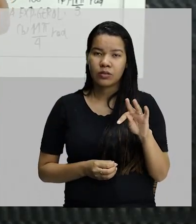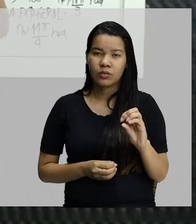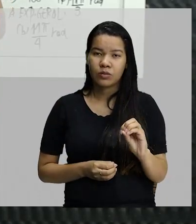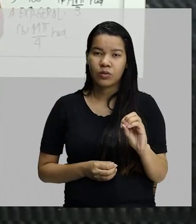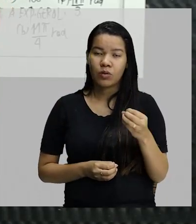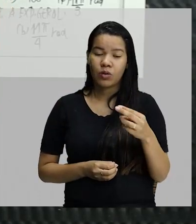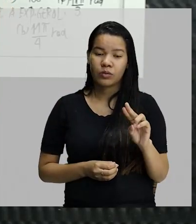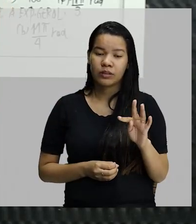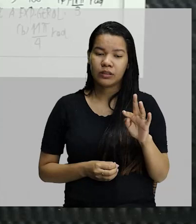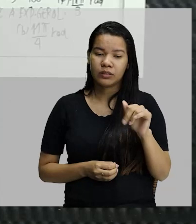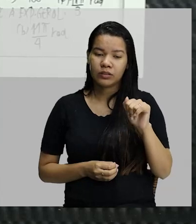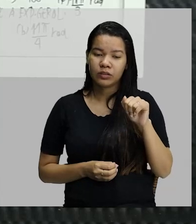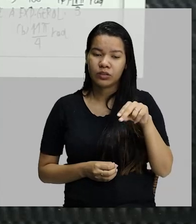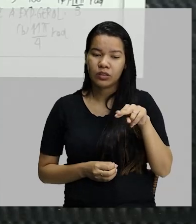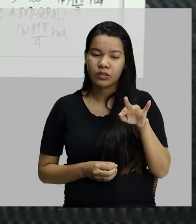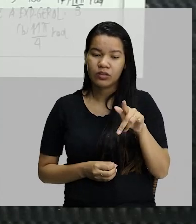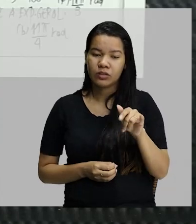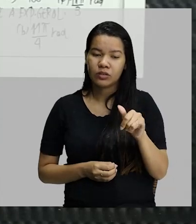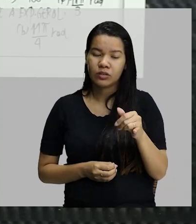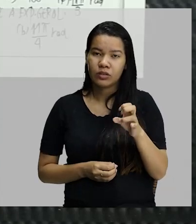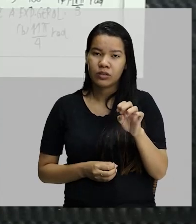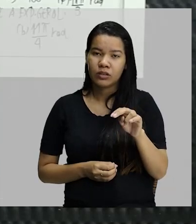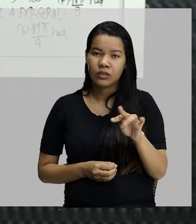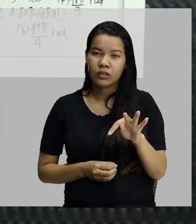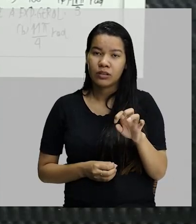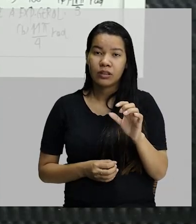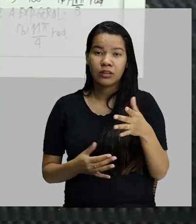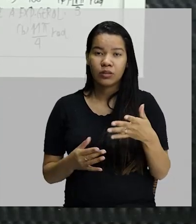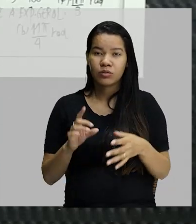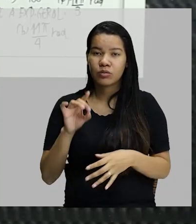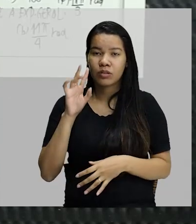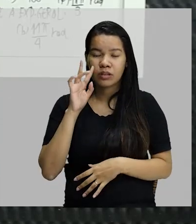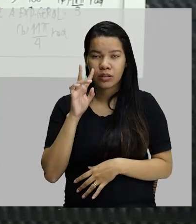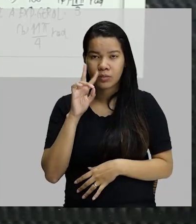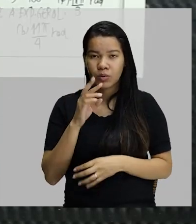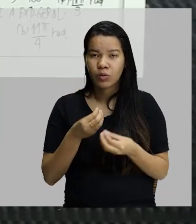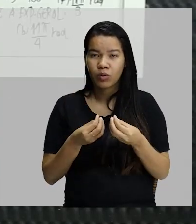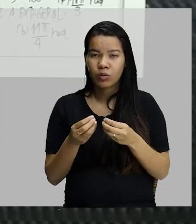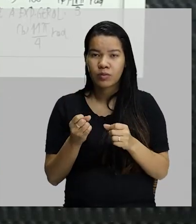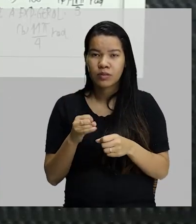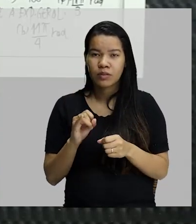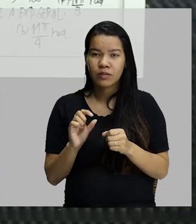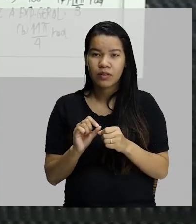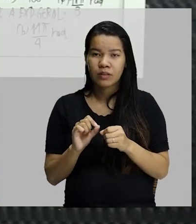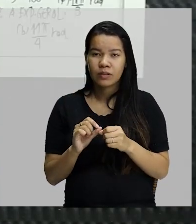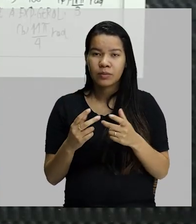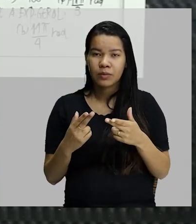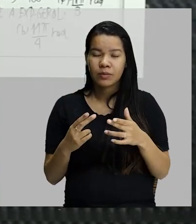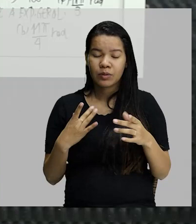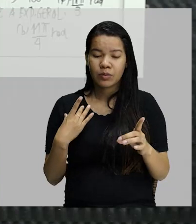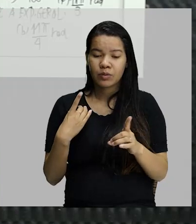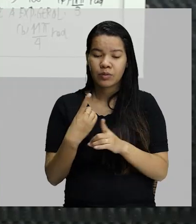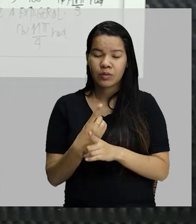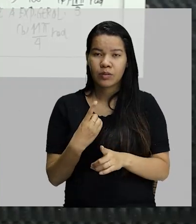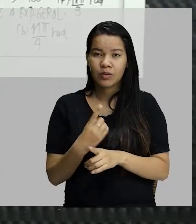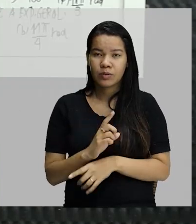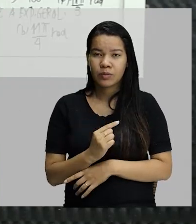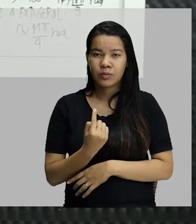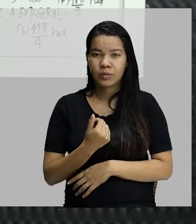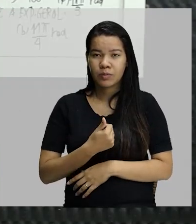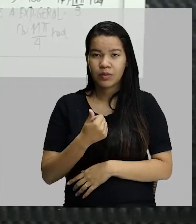de tangente. Certinho, galera? Então, recapitulando, como é que se faz mesmo para encontrar o côngruo de primeira